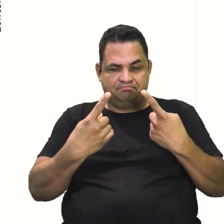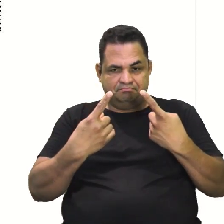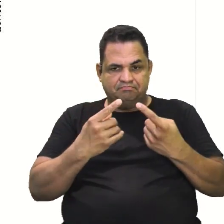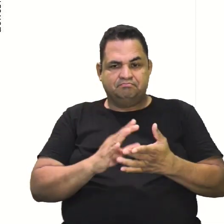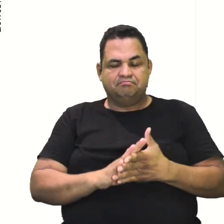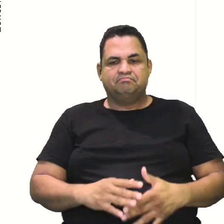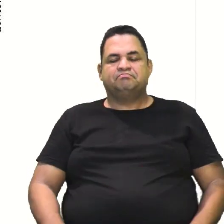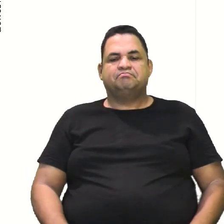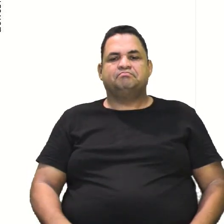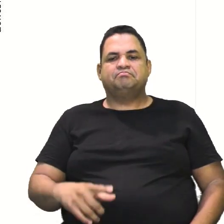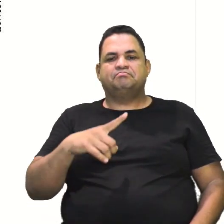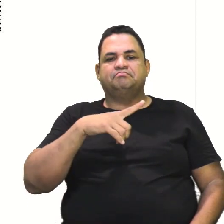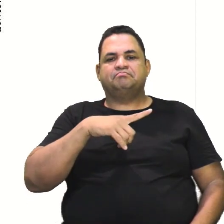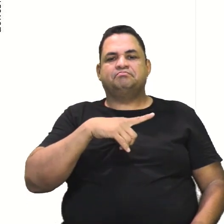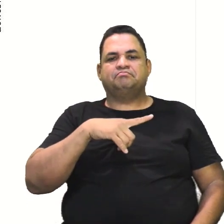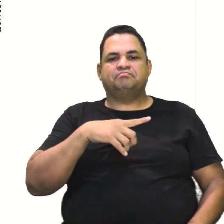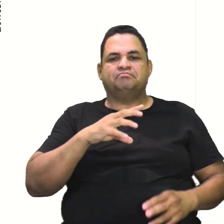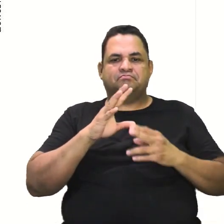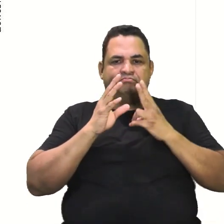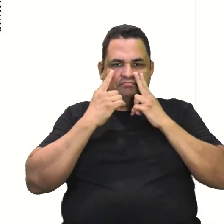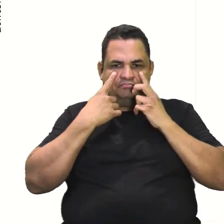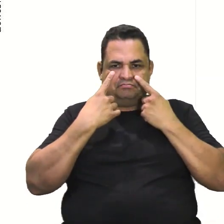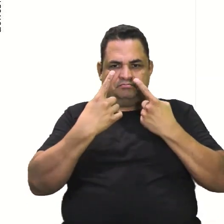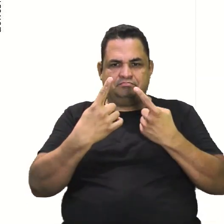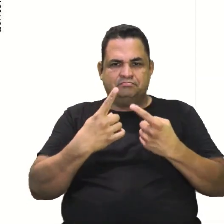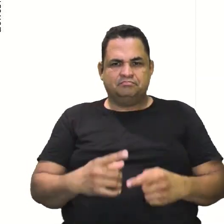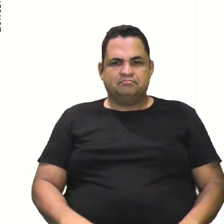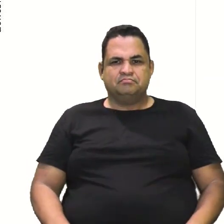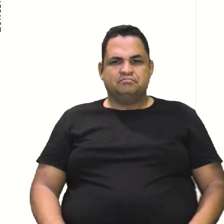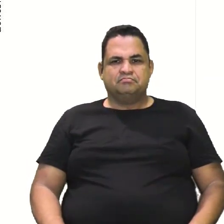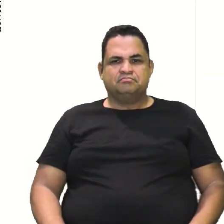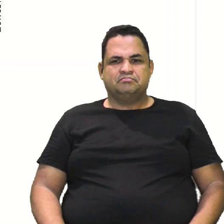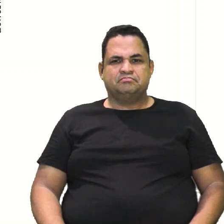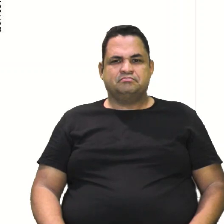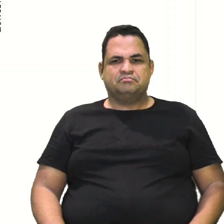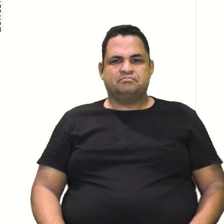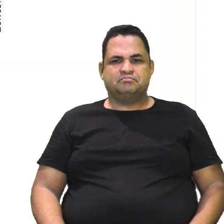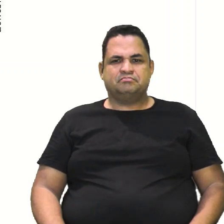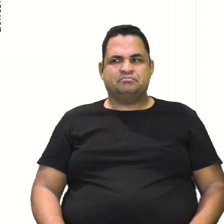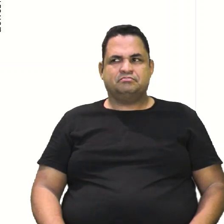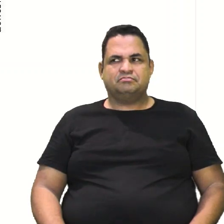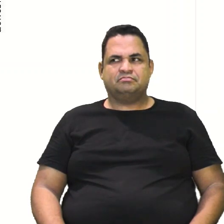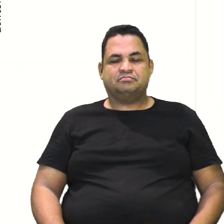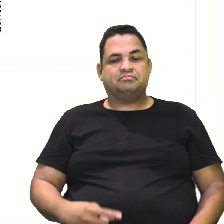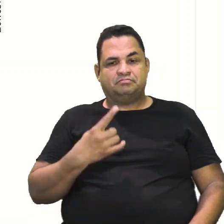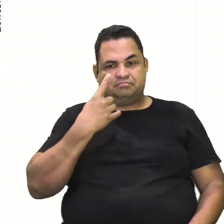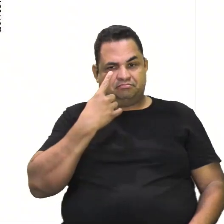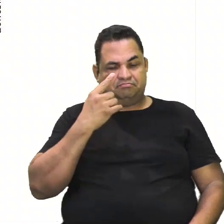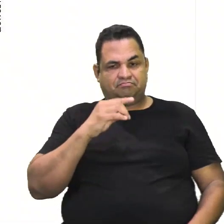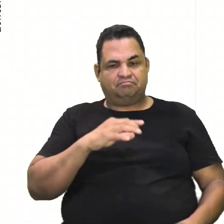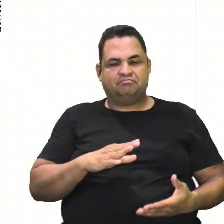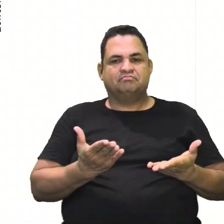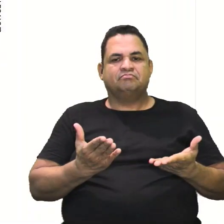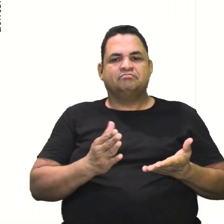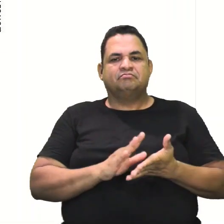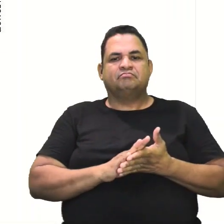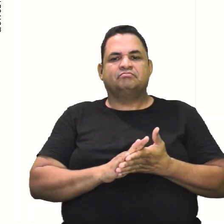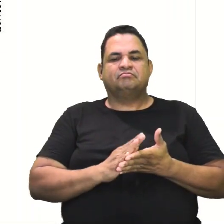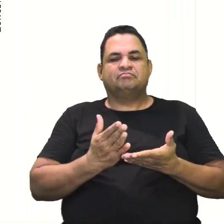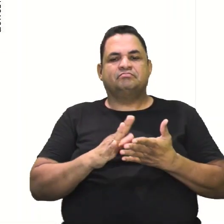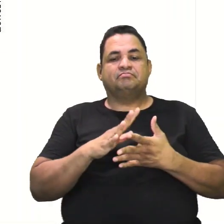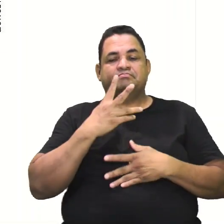perspectiva aí que tem um ponto de fuga, para a galera da arquitetura aí já sabe como funciona. Um ponto de